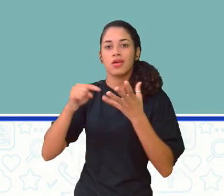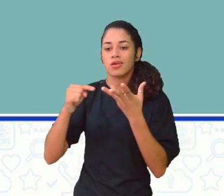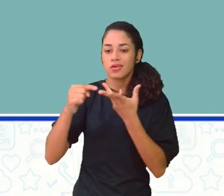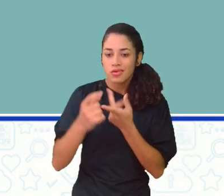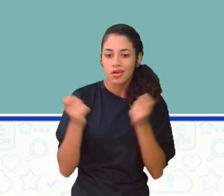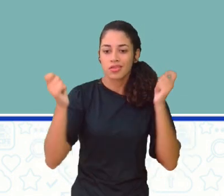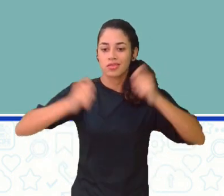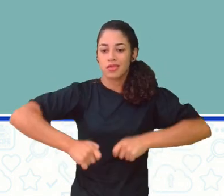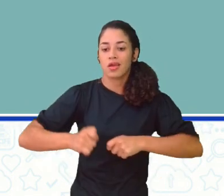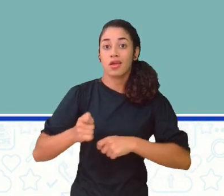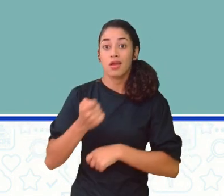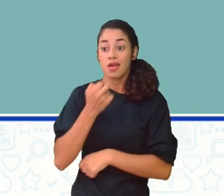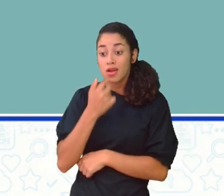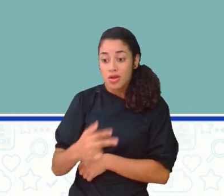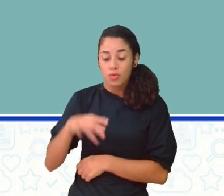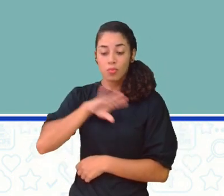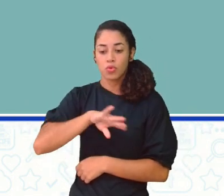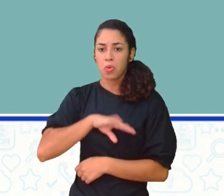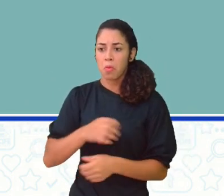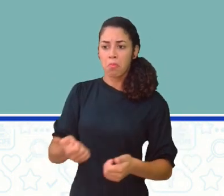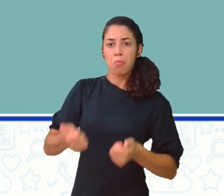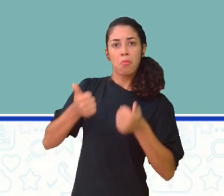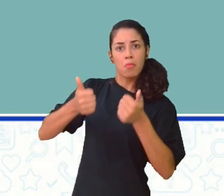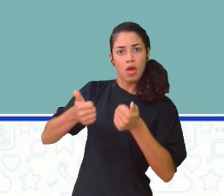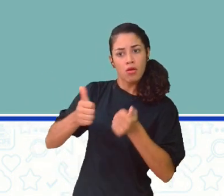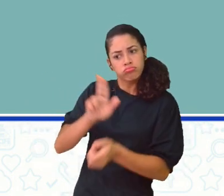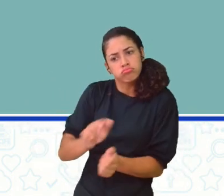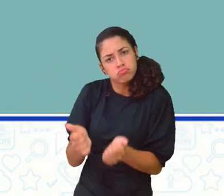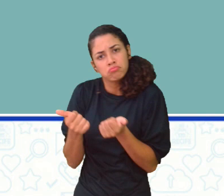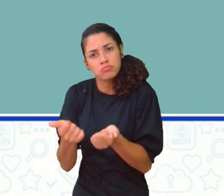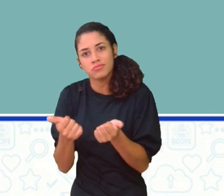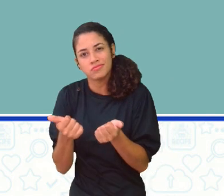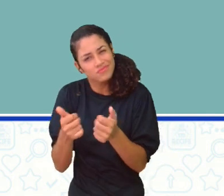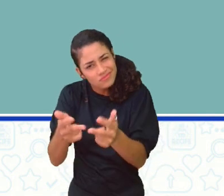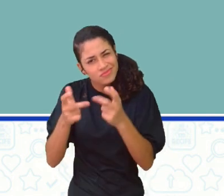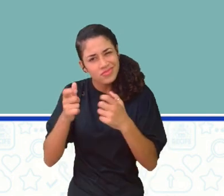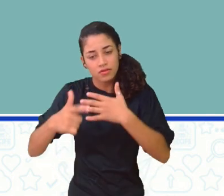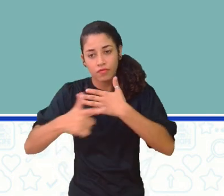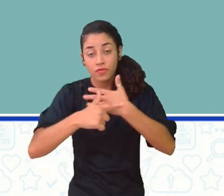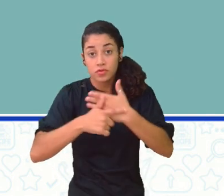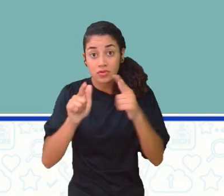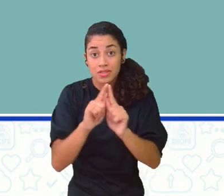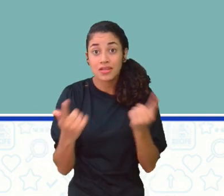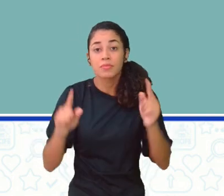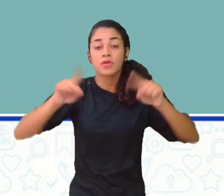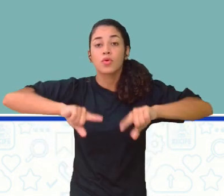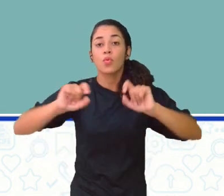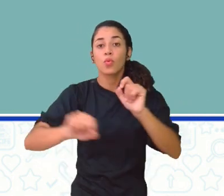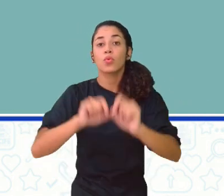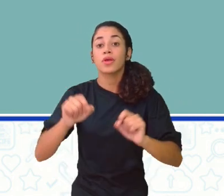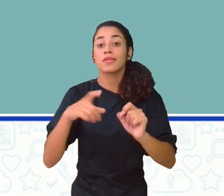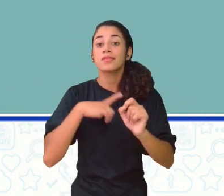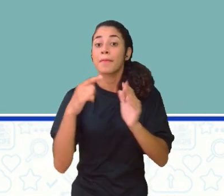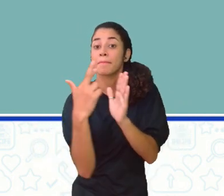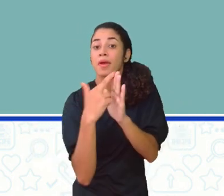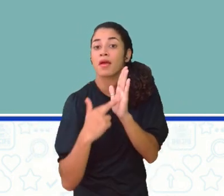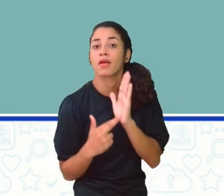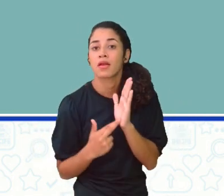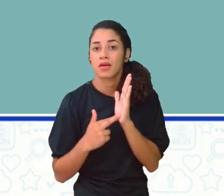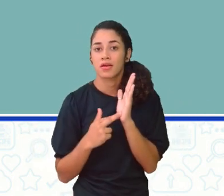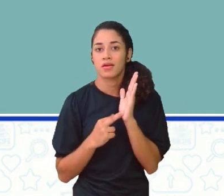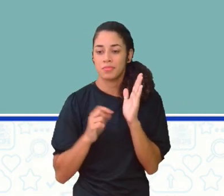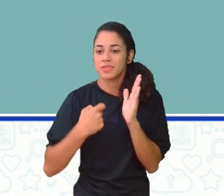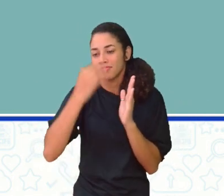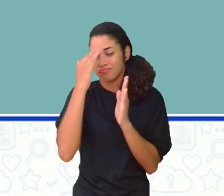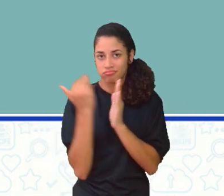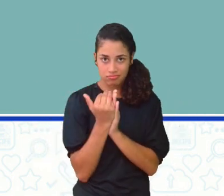língua portuguesa. Vocês percebem aí, né, que a função da gramática é isso, né, é estabelecer um padrão. Então,